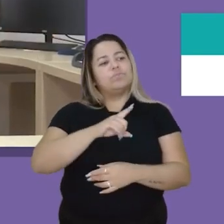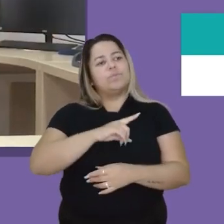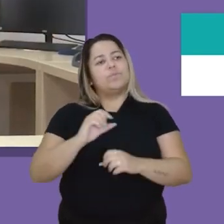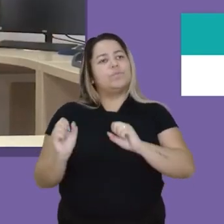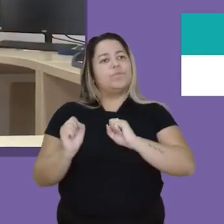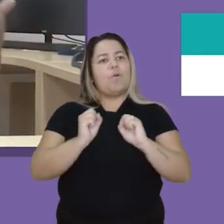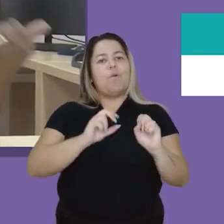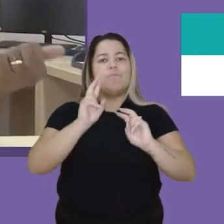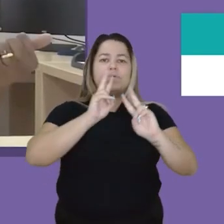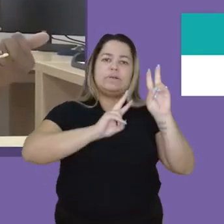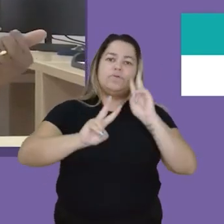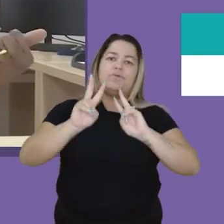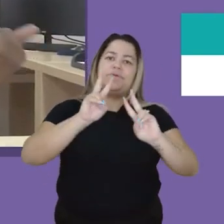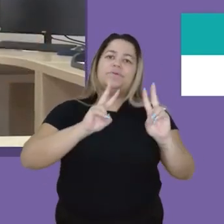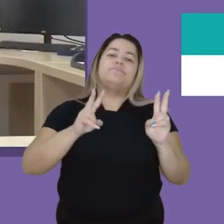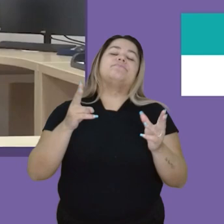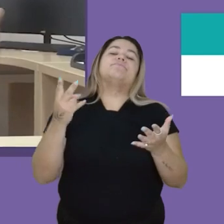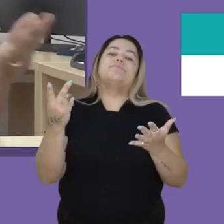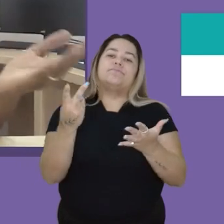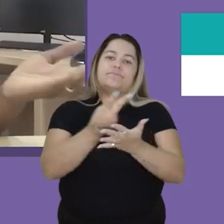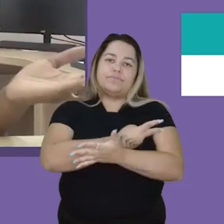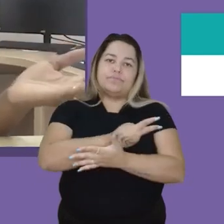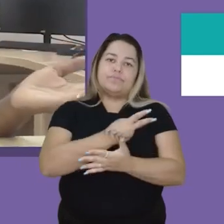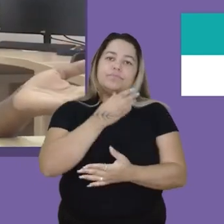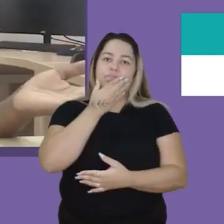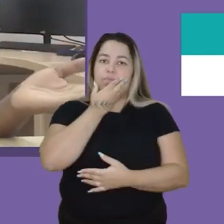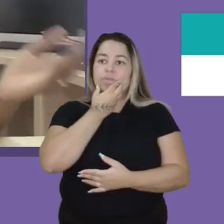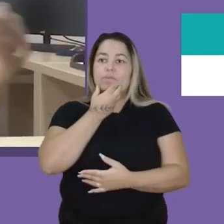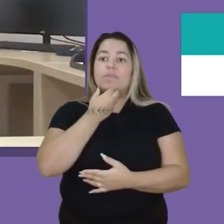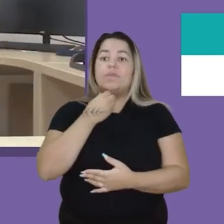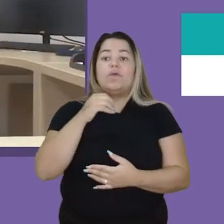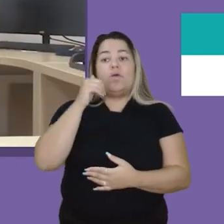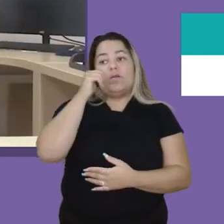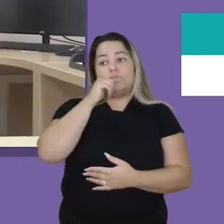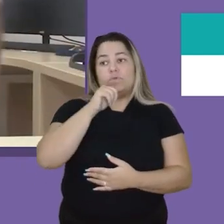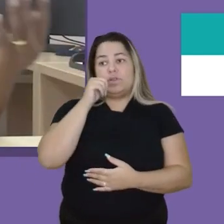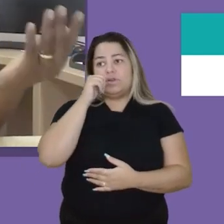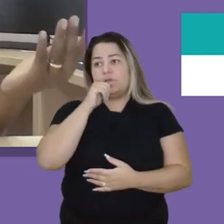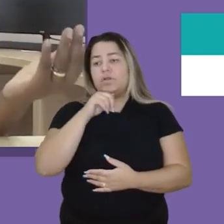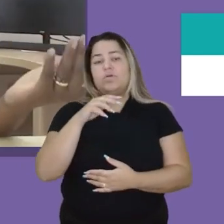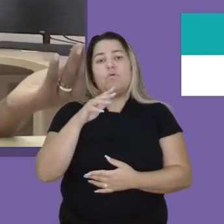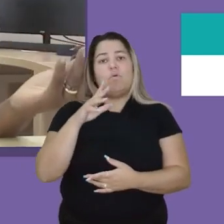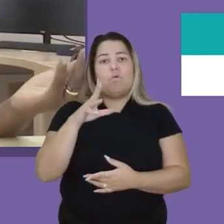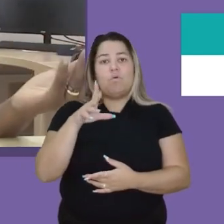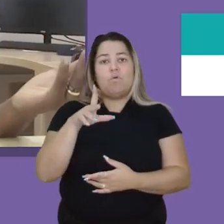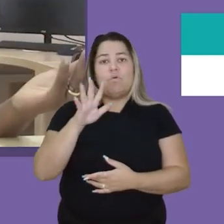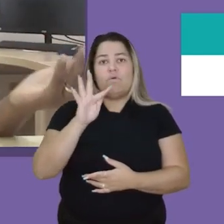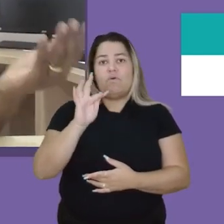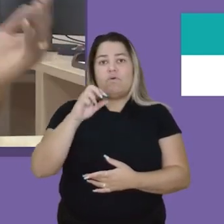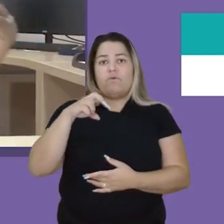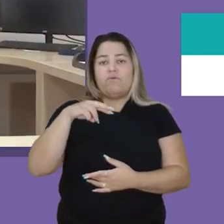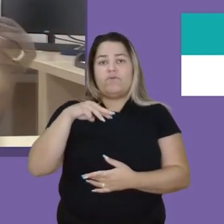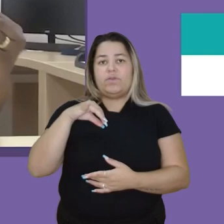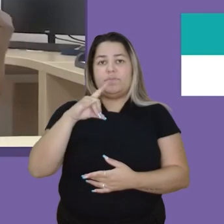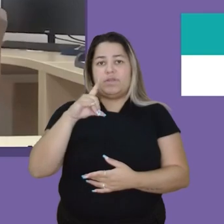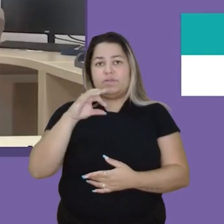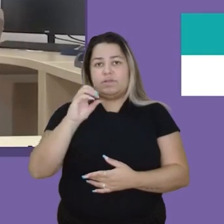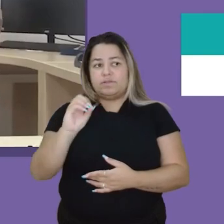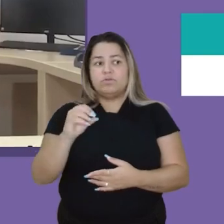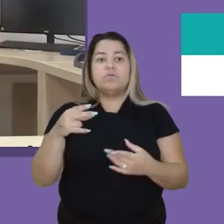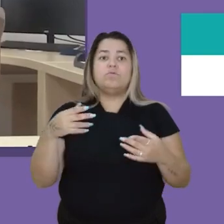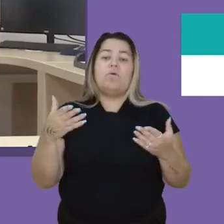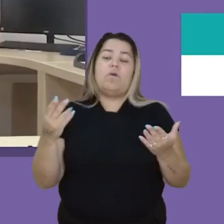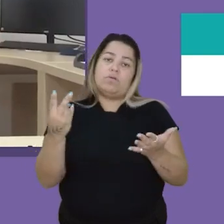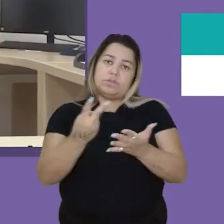o que vai acontecer. A exploração das mulheres, feminicídio acontecendo a cada dia.